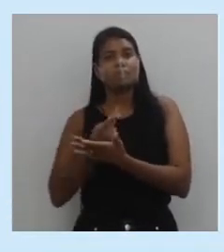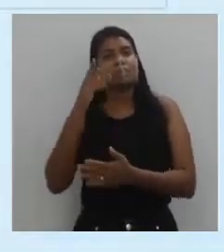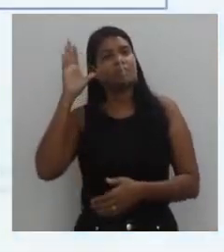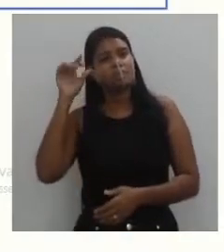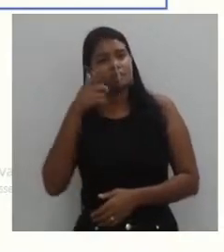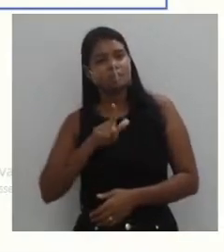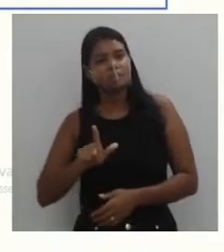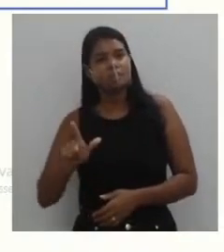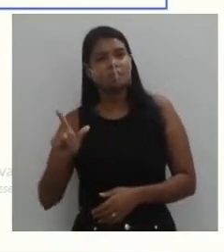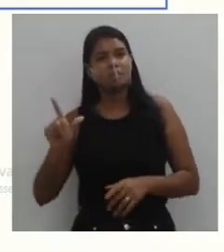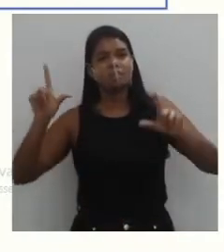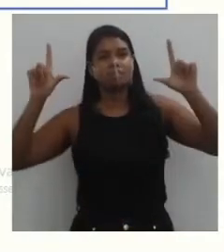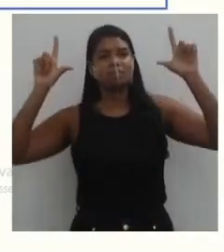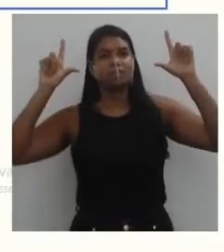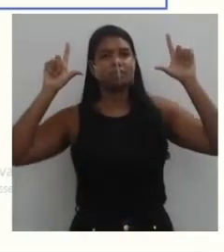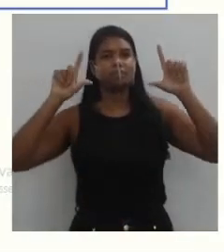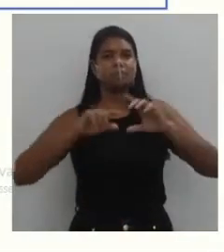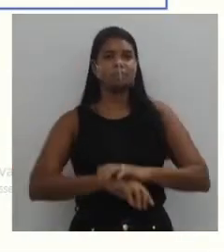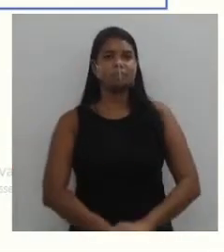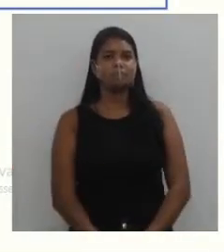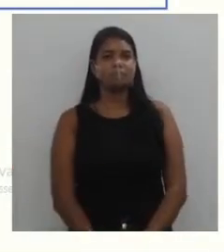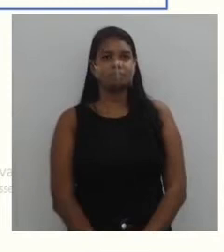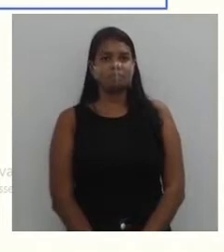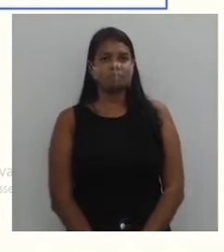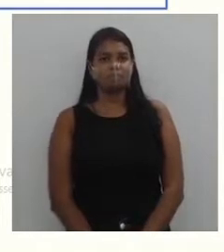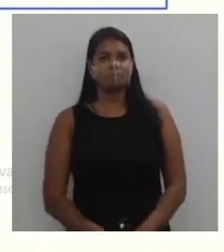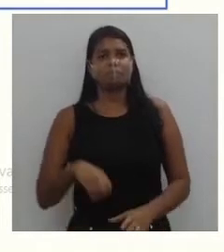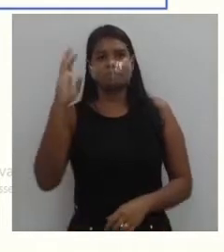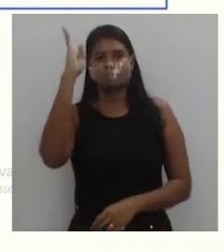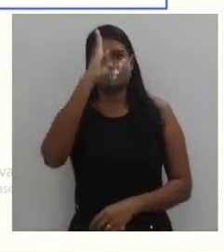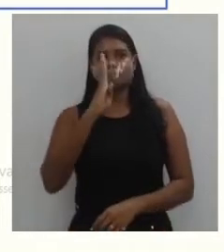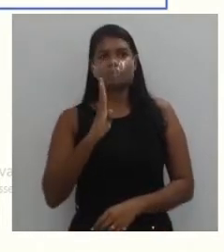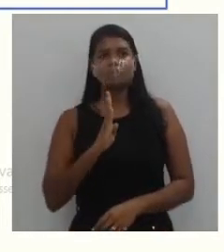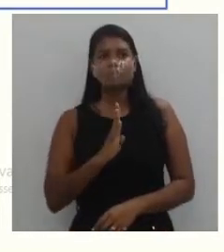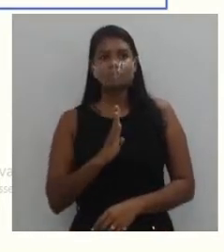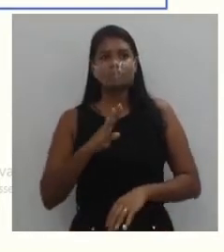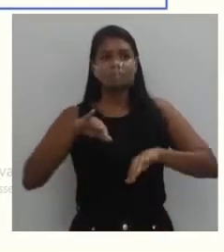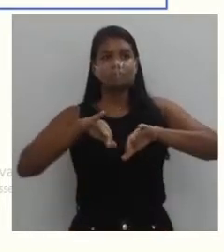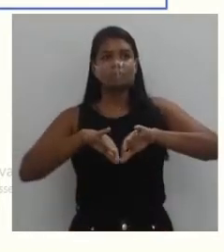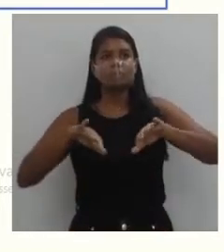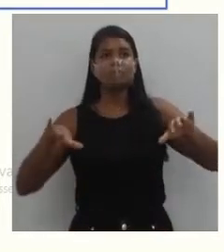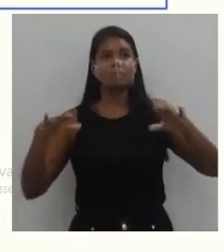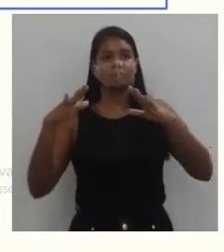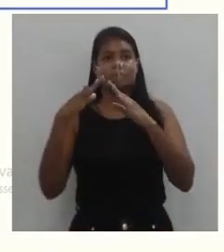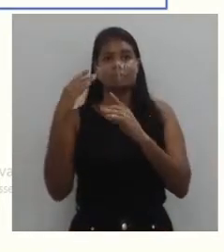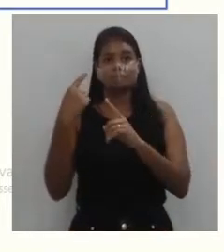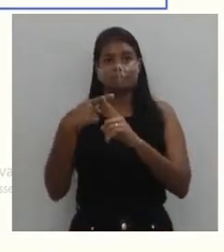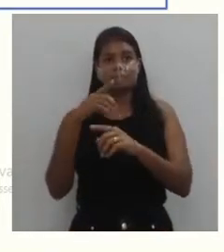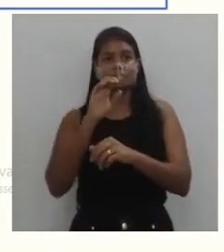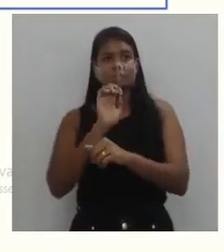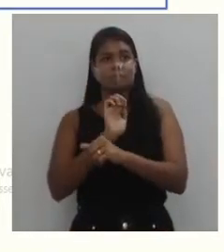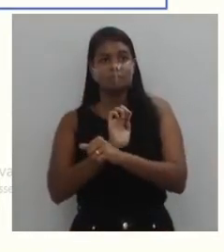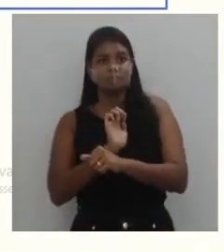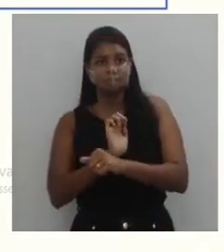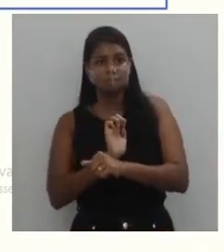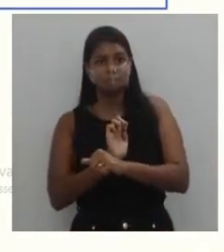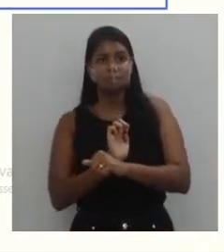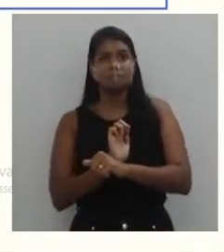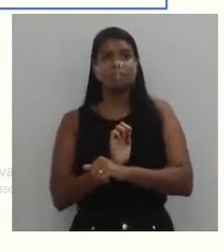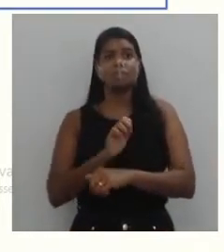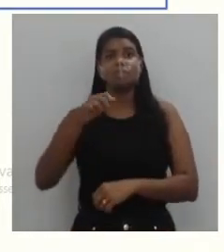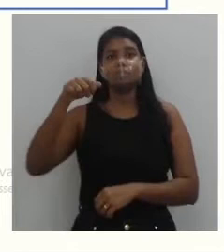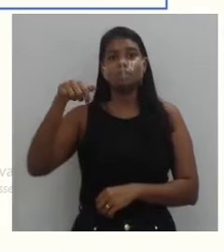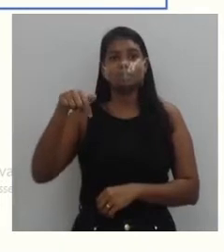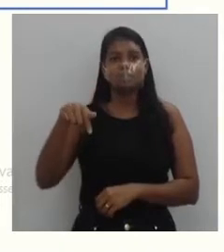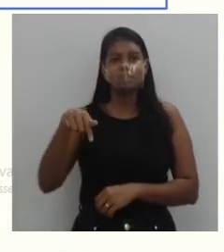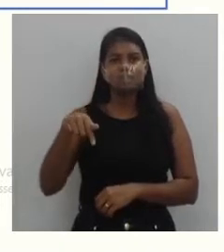outra curiosidade. Olhem na tela. Vejam só. No Brasil, a separação entre a Igreja e o